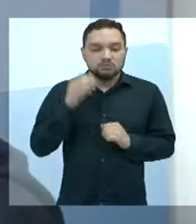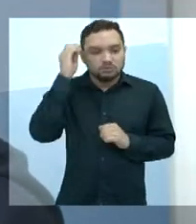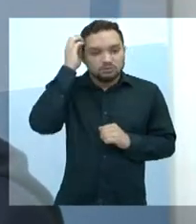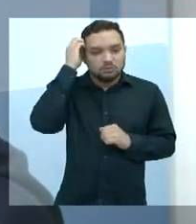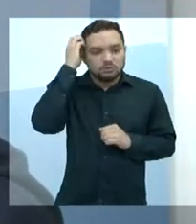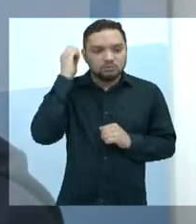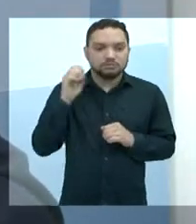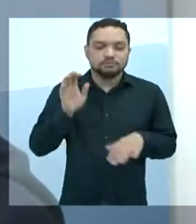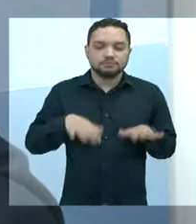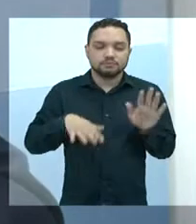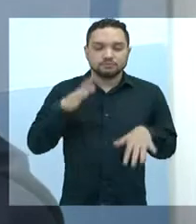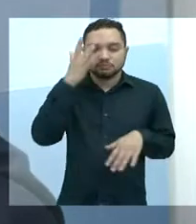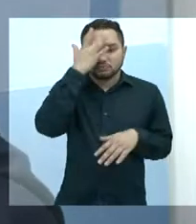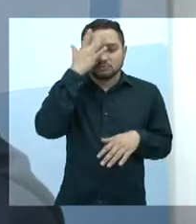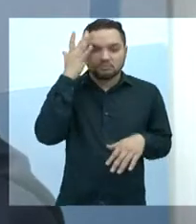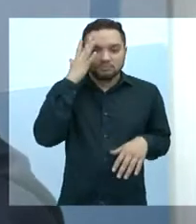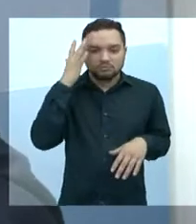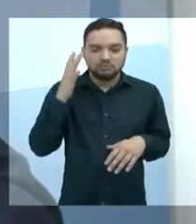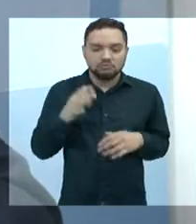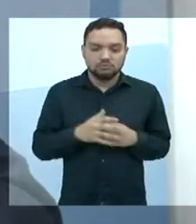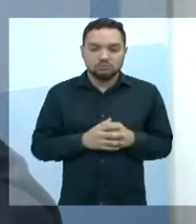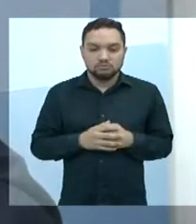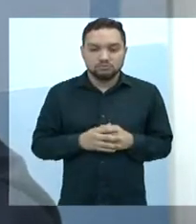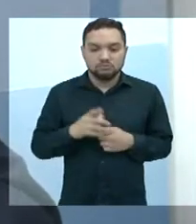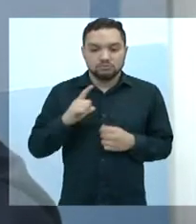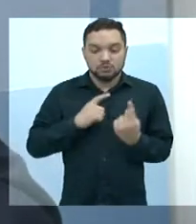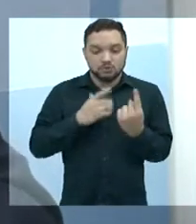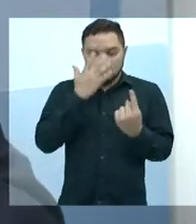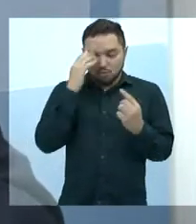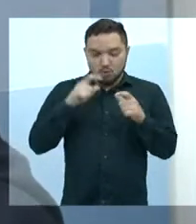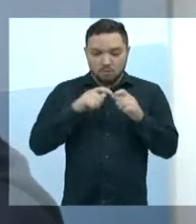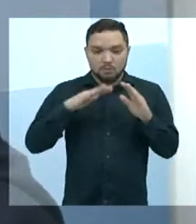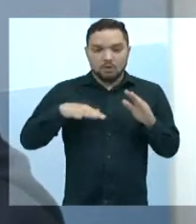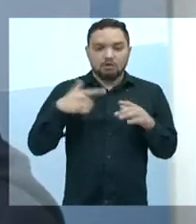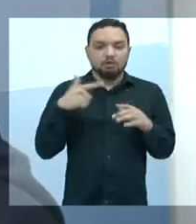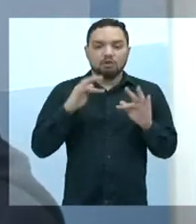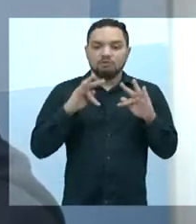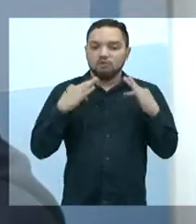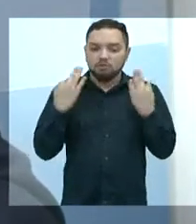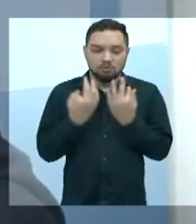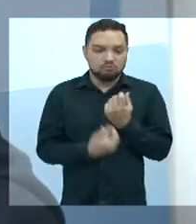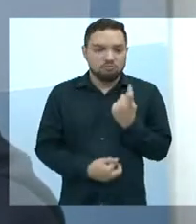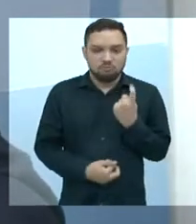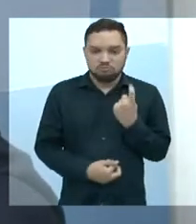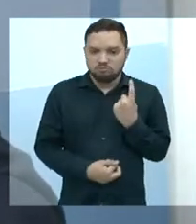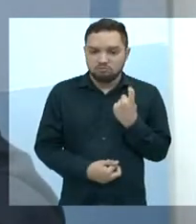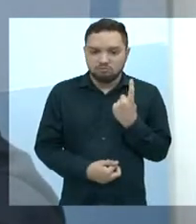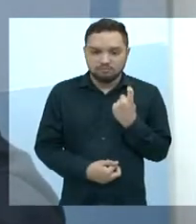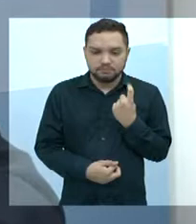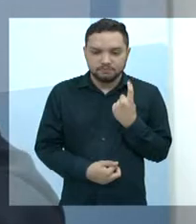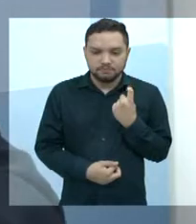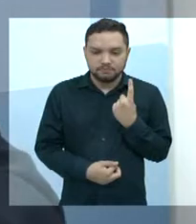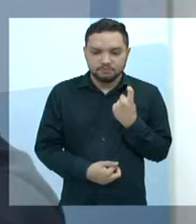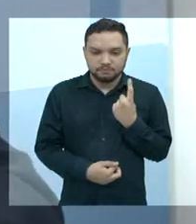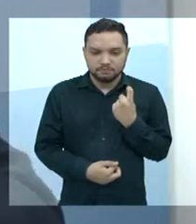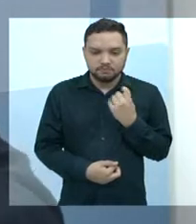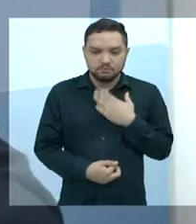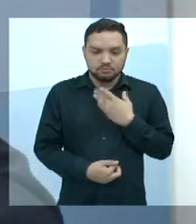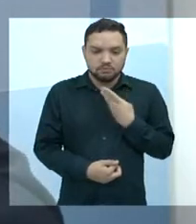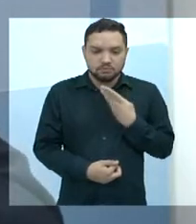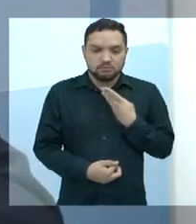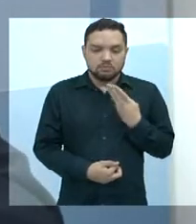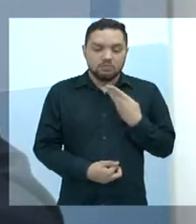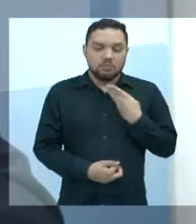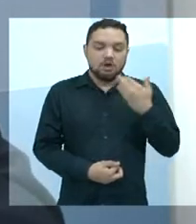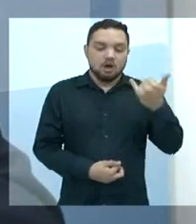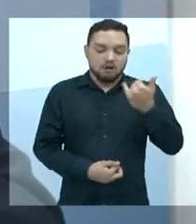as pessoas... Hoje eu tenho uma pessoa lá no bairro que não tem família, que um amigo meu me